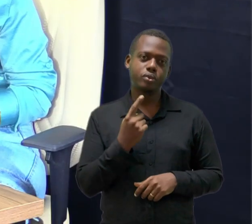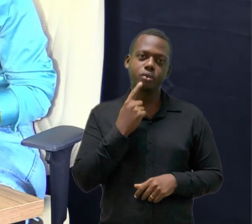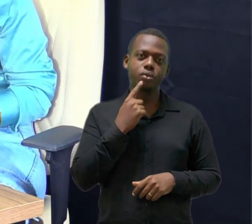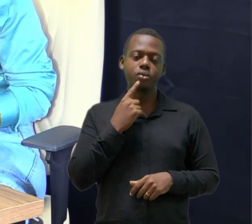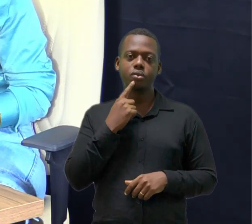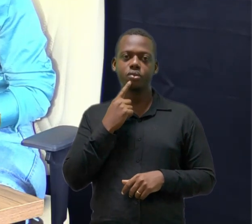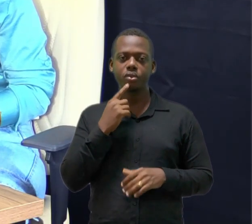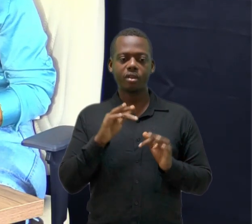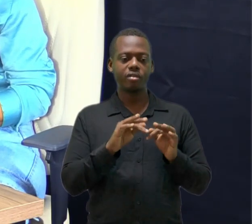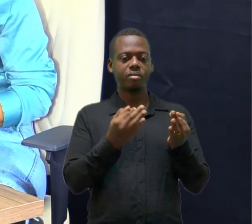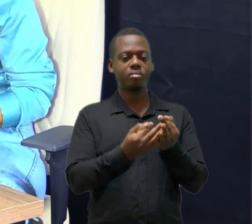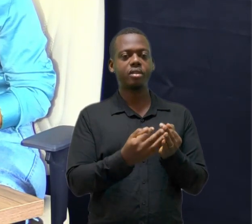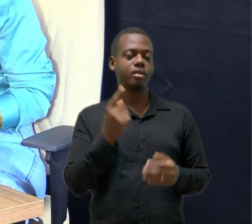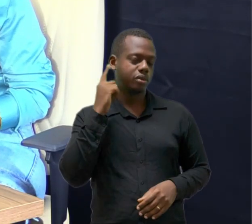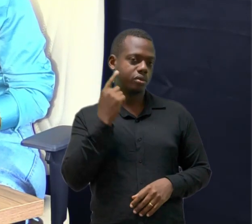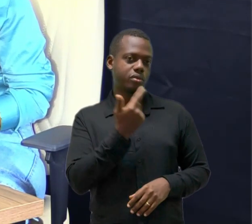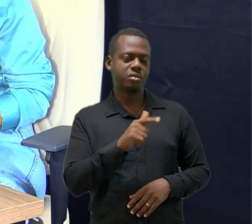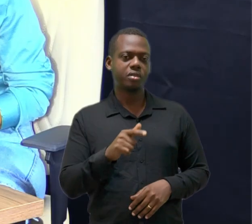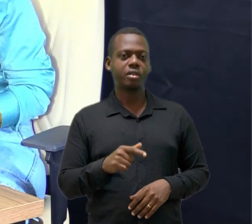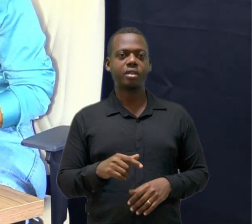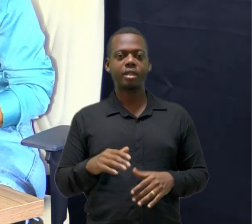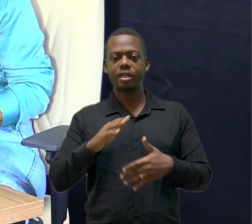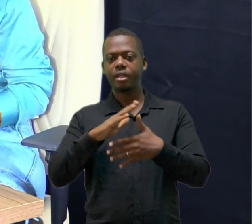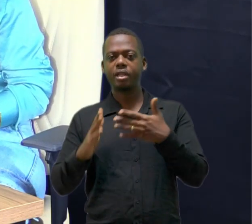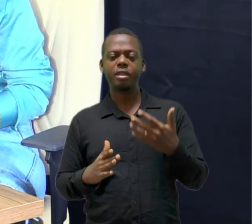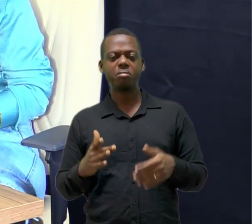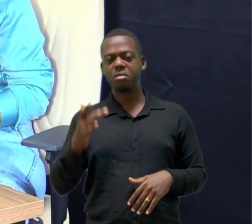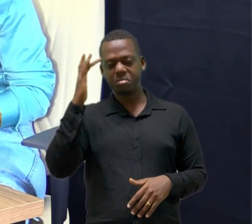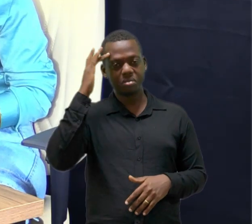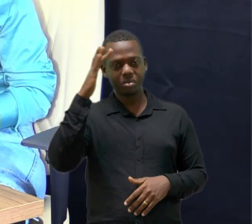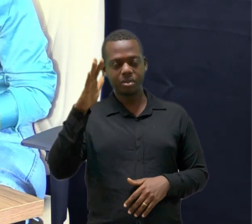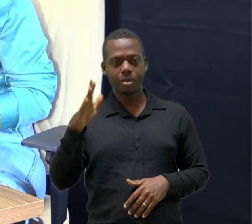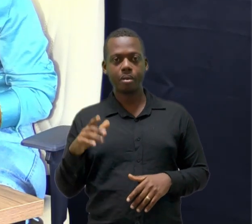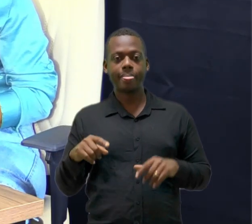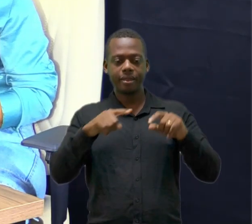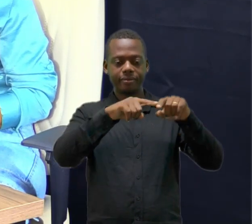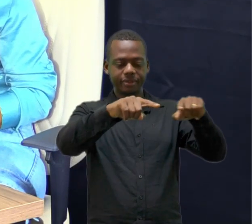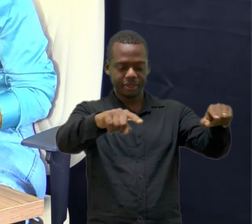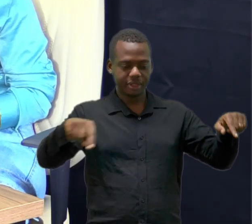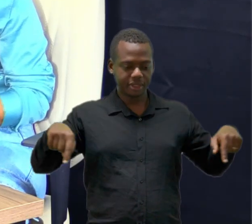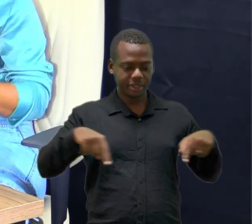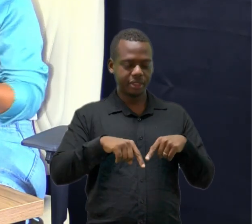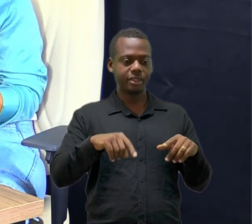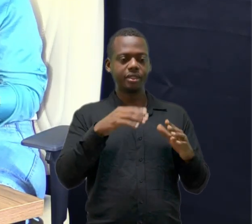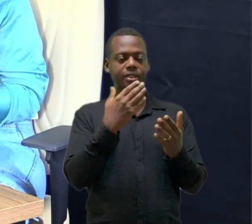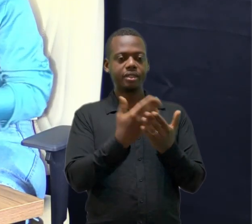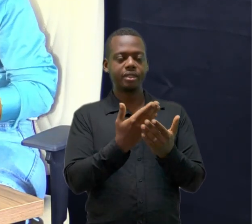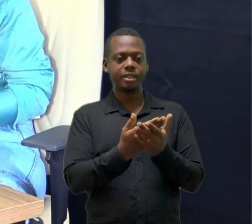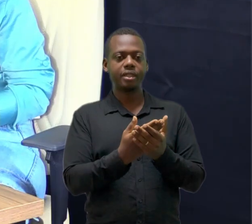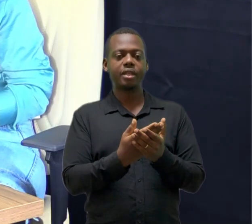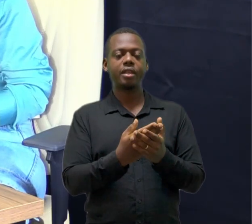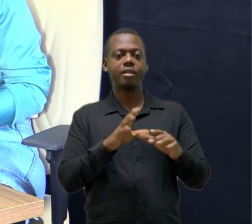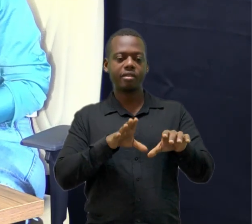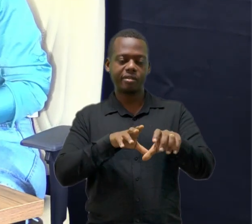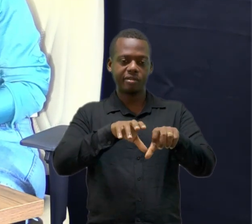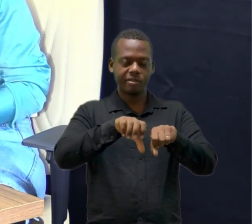tenho parente surdo. Não sabia a língua de sinais. E foi por meio de uma sala de aula, quando eu fui, eu sou formada em